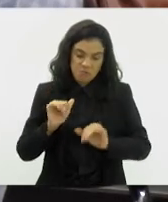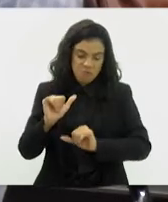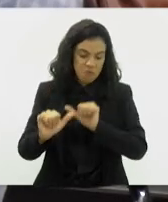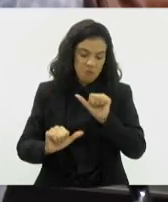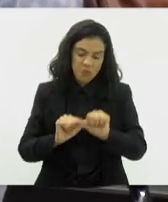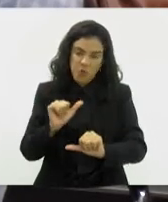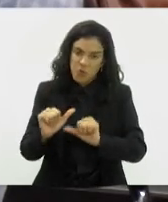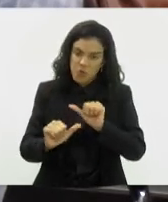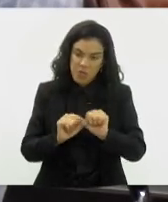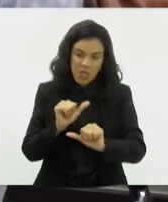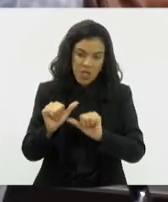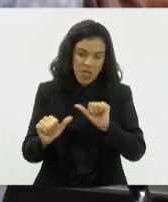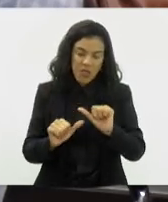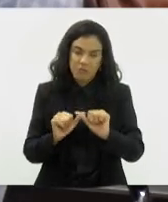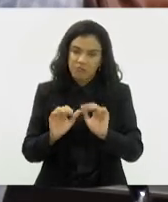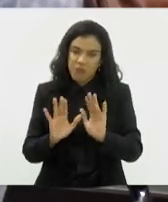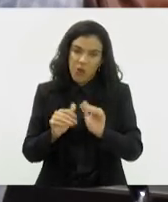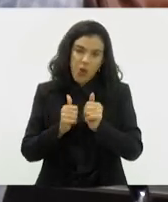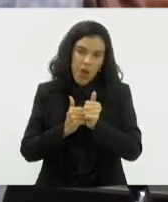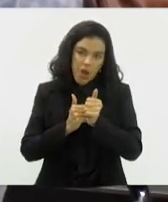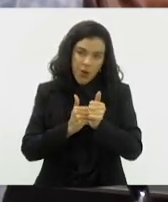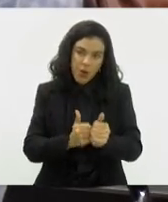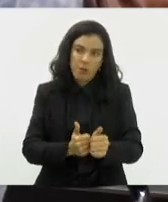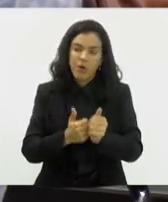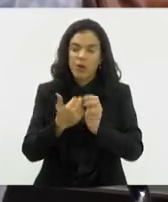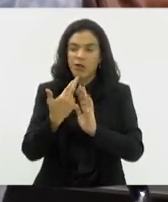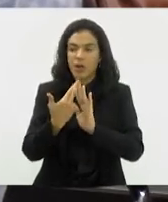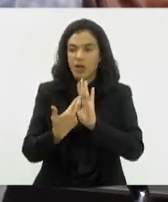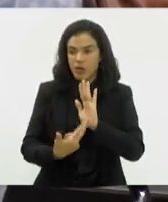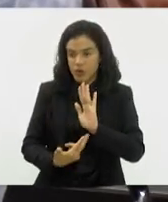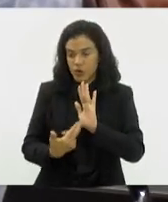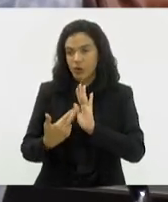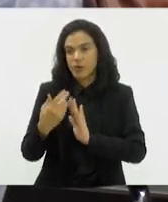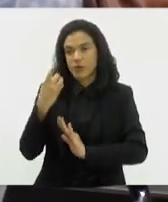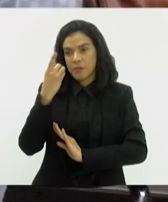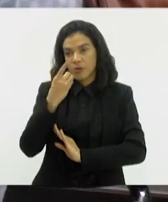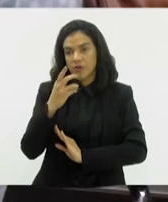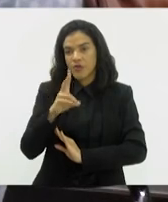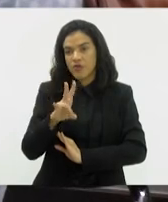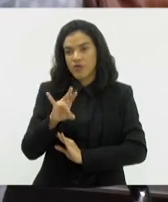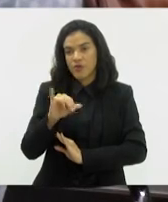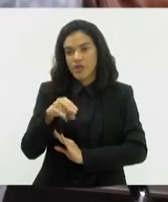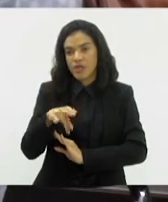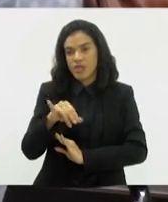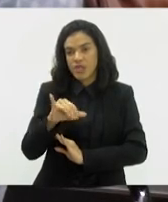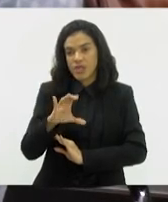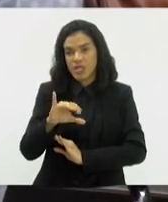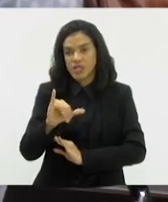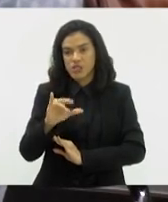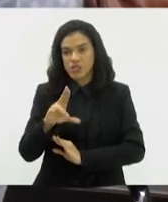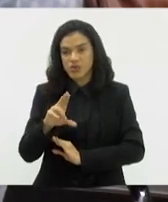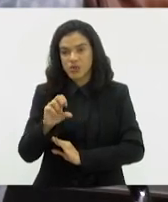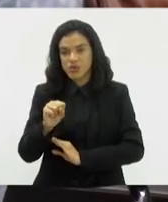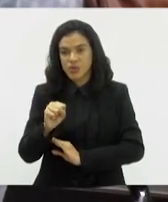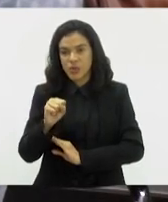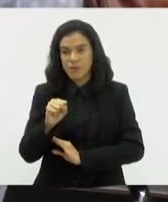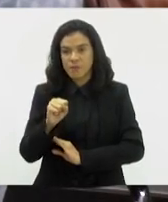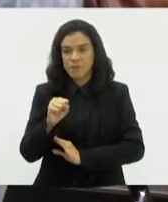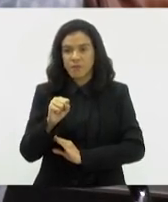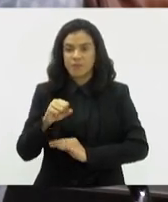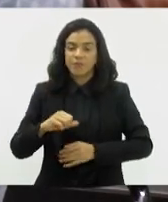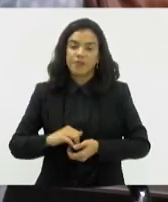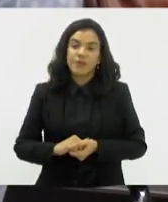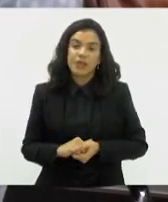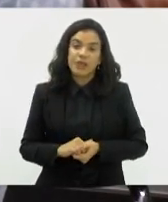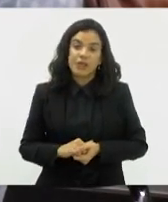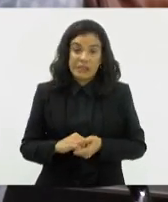Então, acompanho o voto do relator Vinícius Cozzolino. Eu só queria destacar nesse debate que esse aqui me parece um caso típico. Se